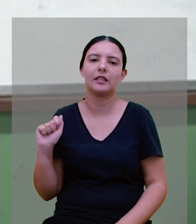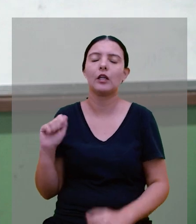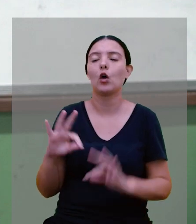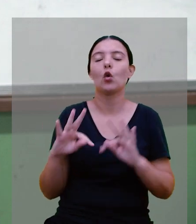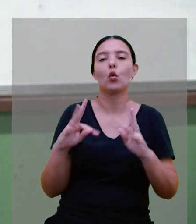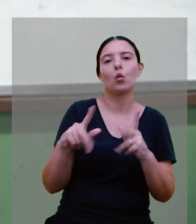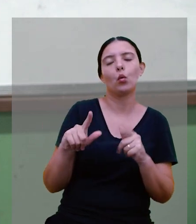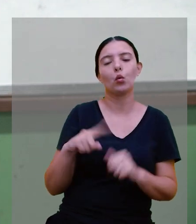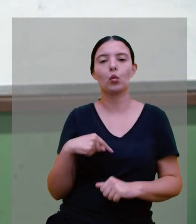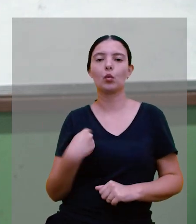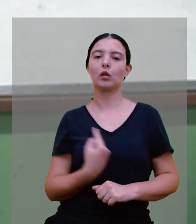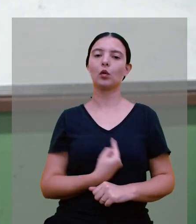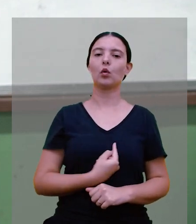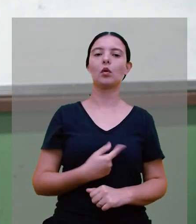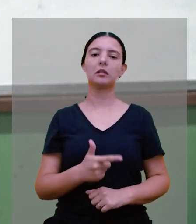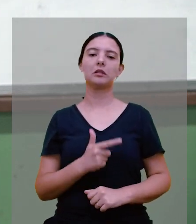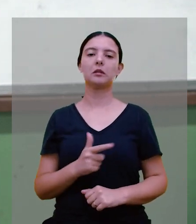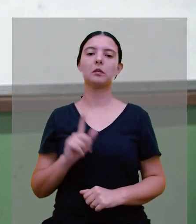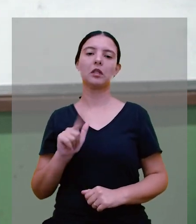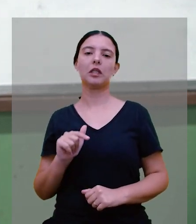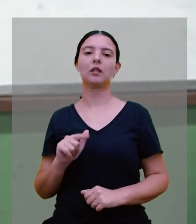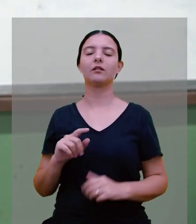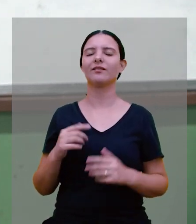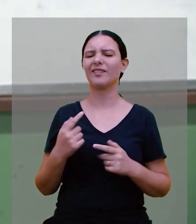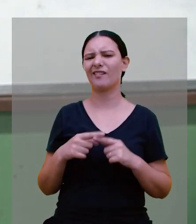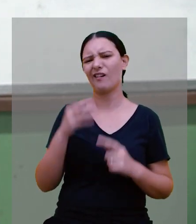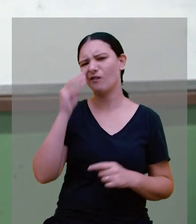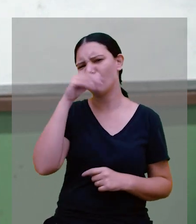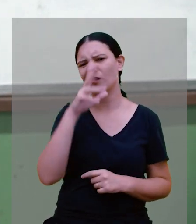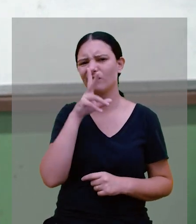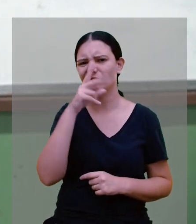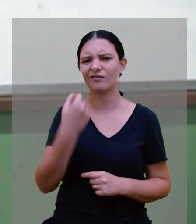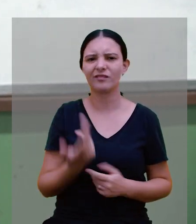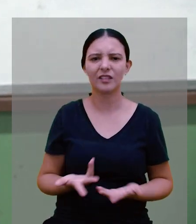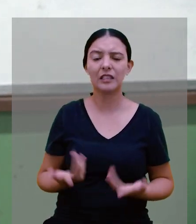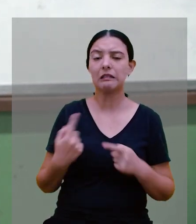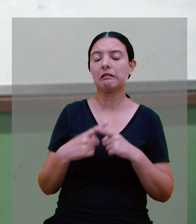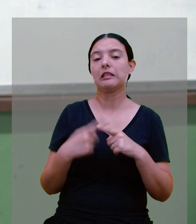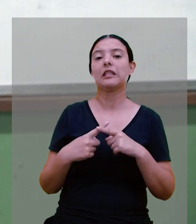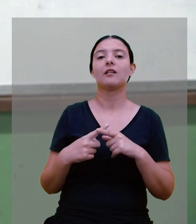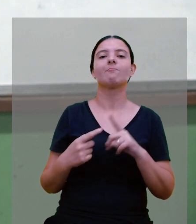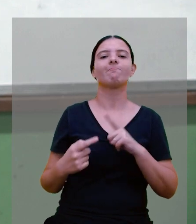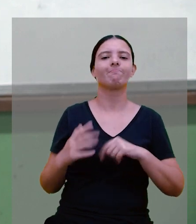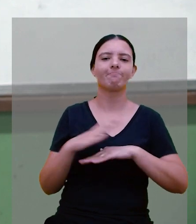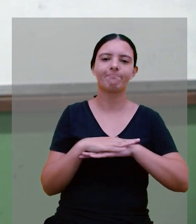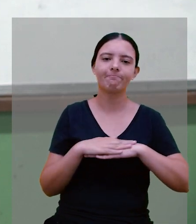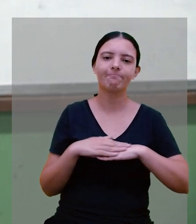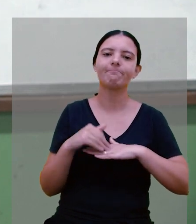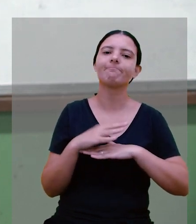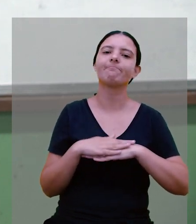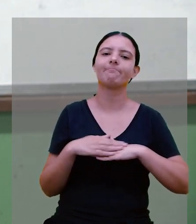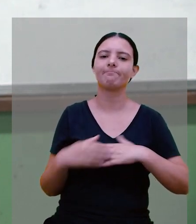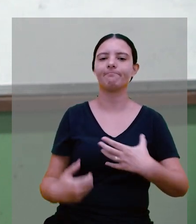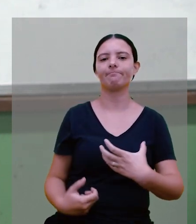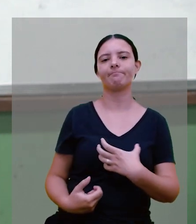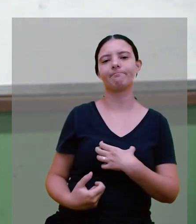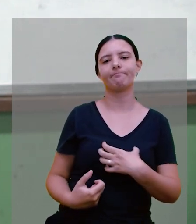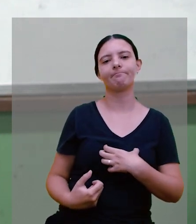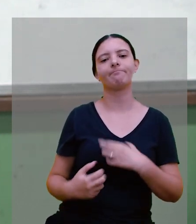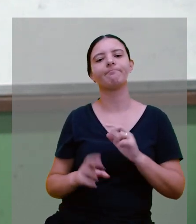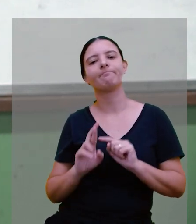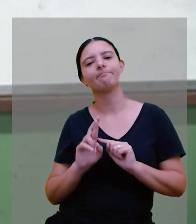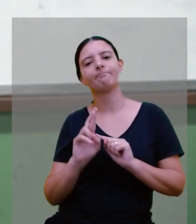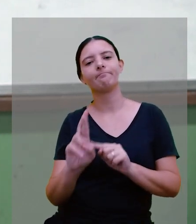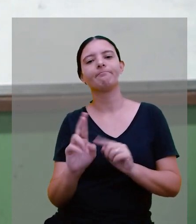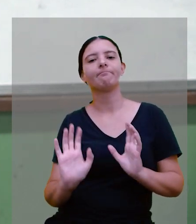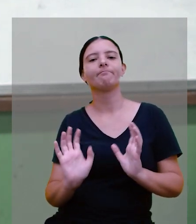que possuímos somos nós, a fala dele não tinha força nenhuma. Ela tem força porque carrega o afeto, o sentimento, a